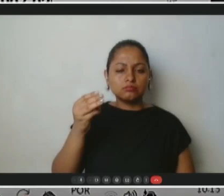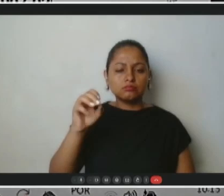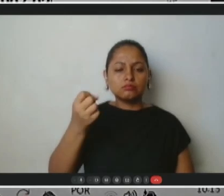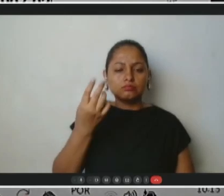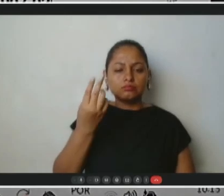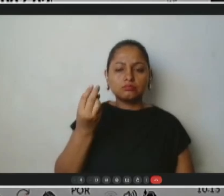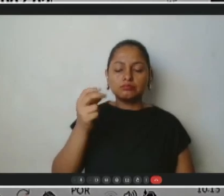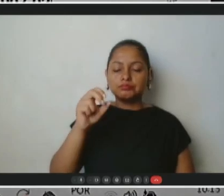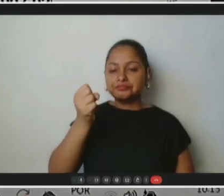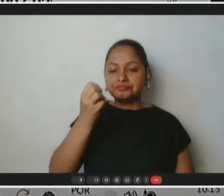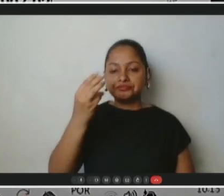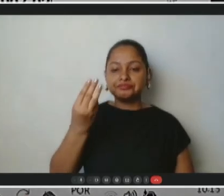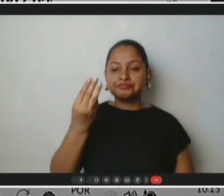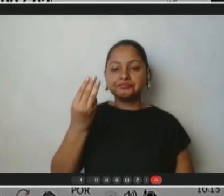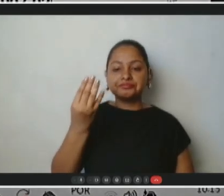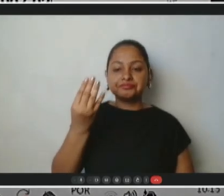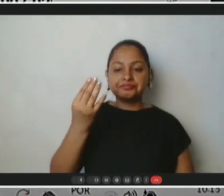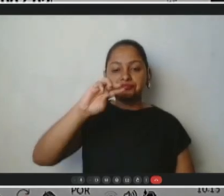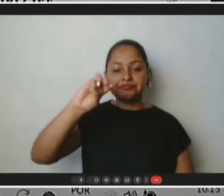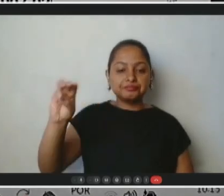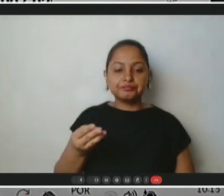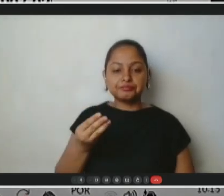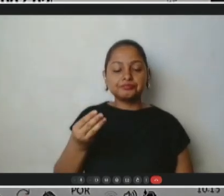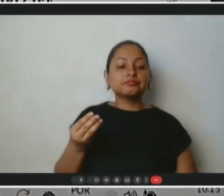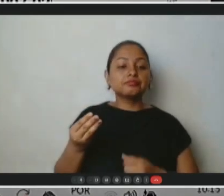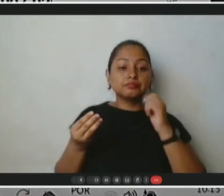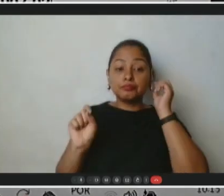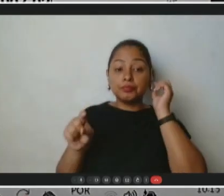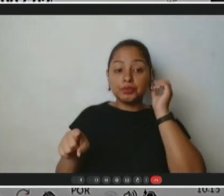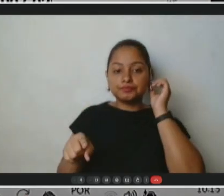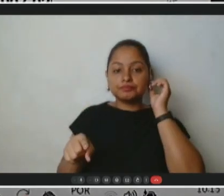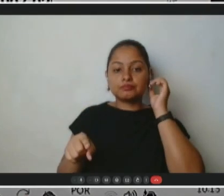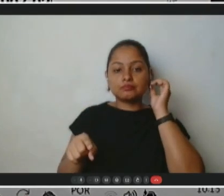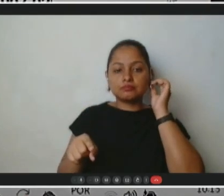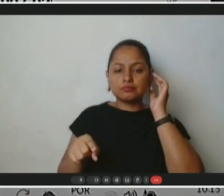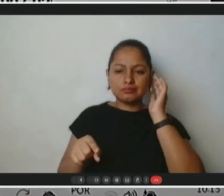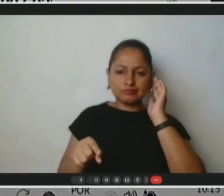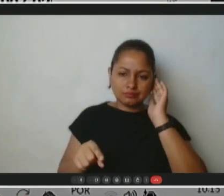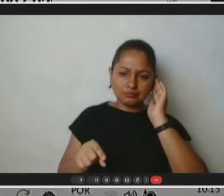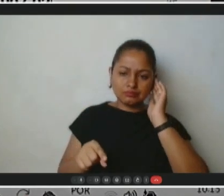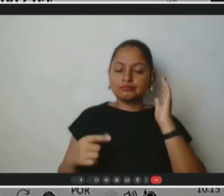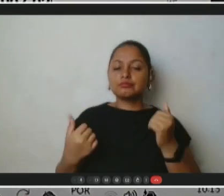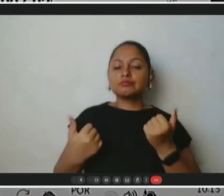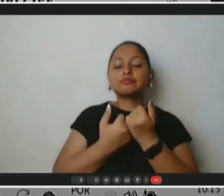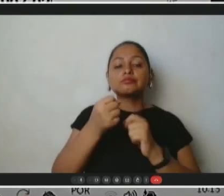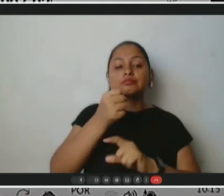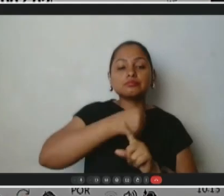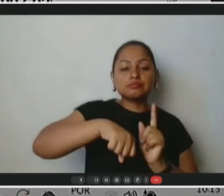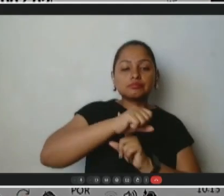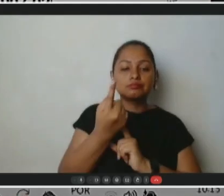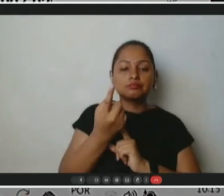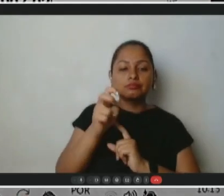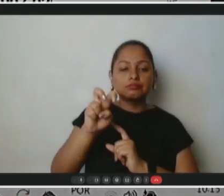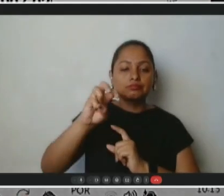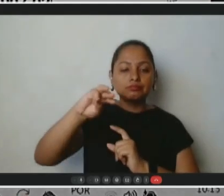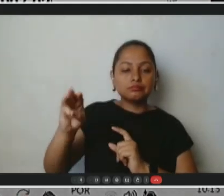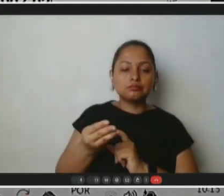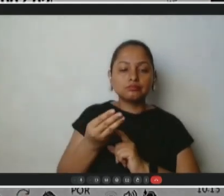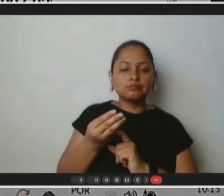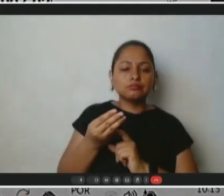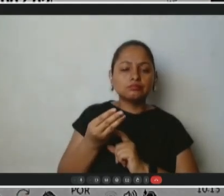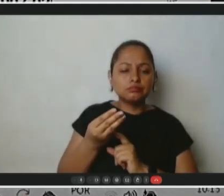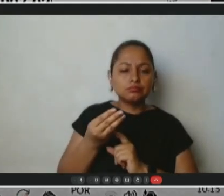84.907 reais e 2 centavos. Instituto Municipal de Assistência Social, 15 milhões. Fundação Centro